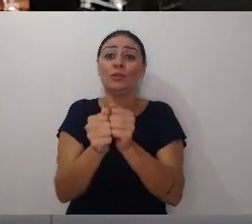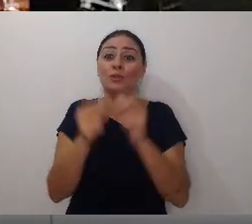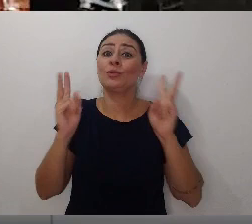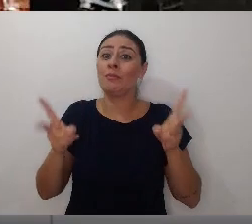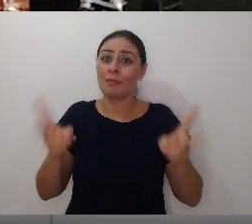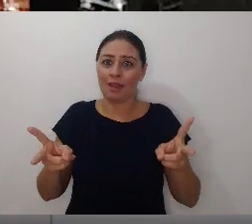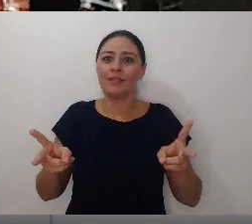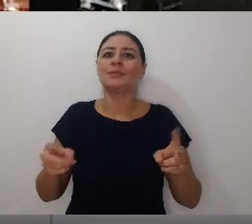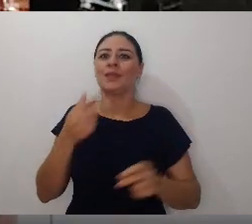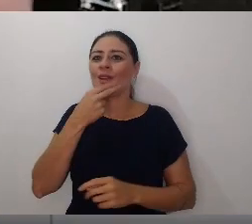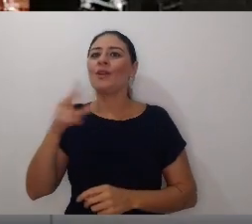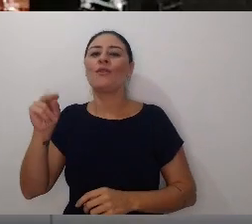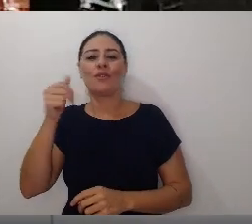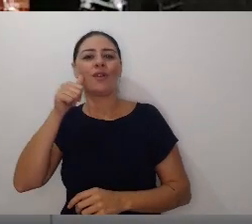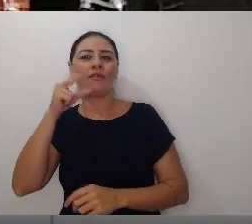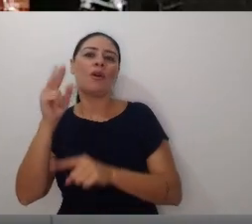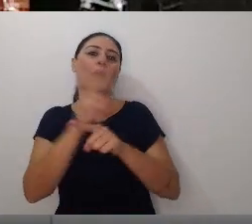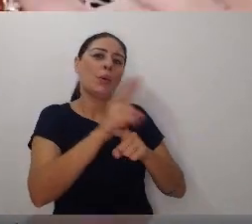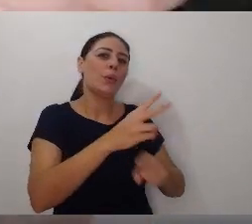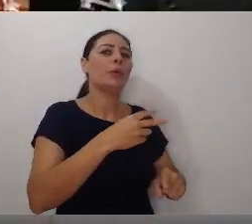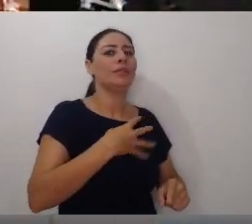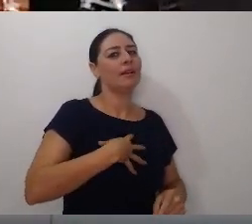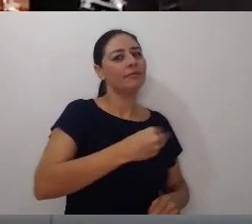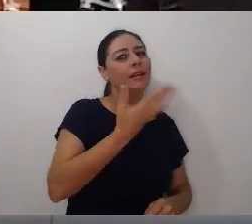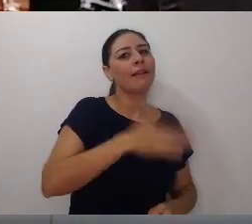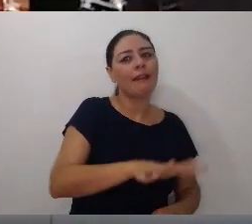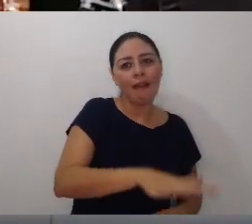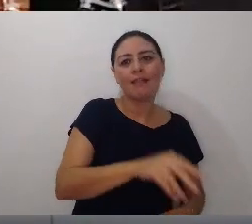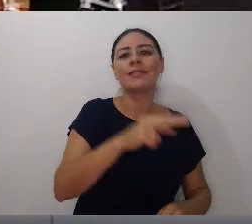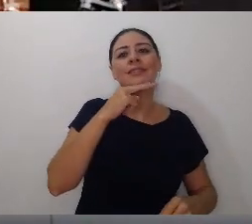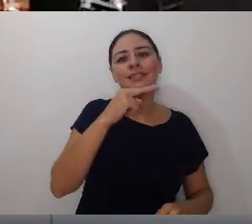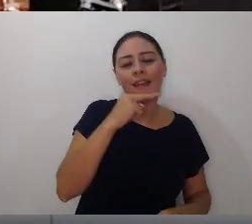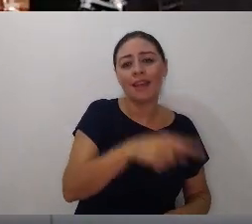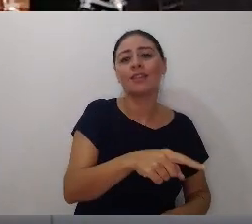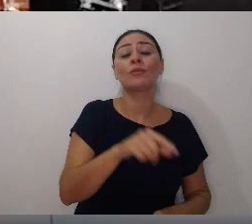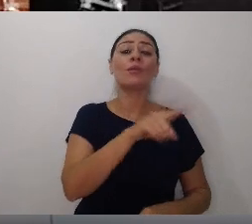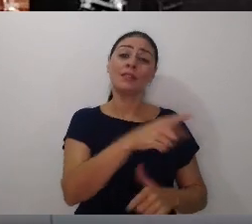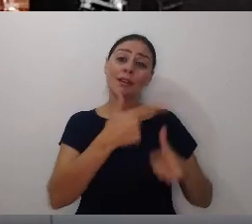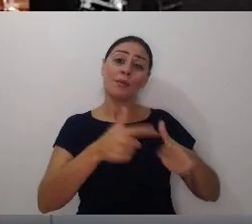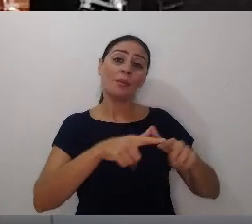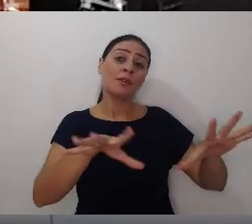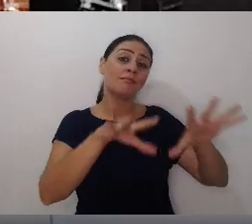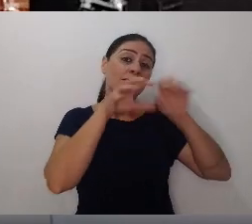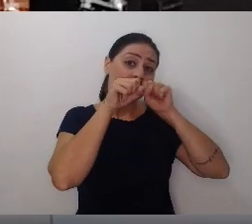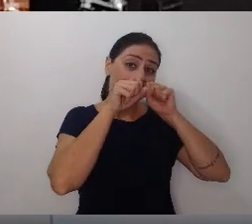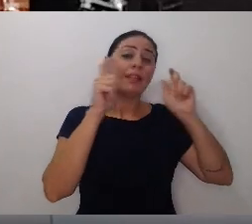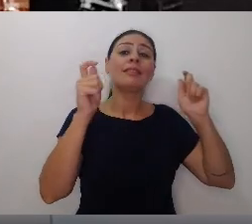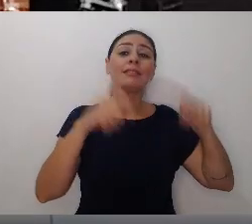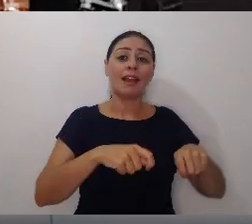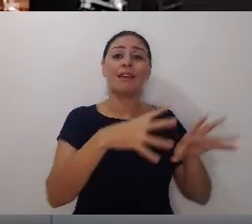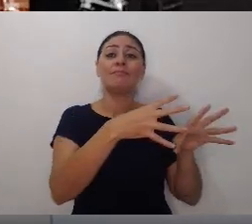que cuidar dos avós, ou os avós cuidarem das crianças, une útil ao agradável ali. Então, se eles tiverem